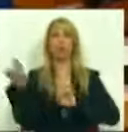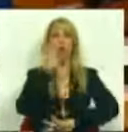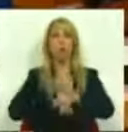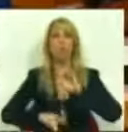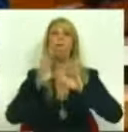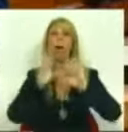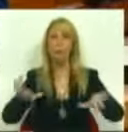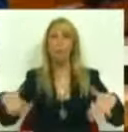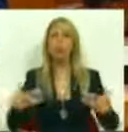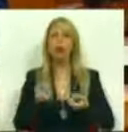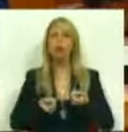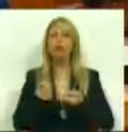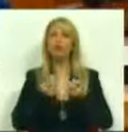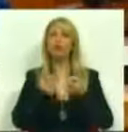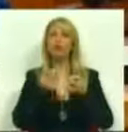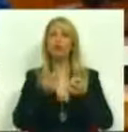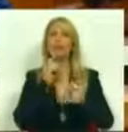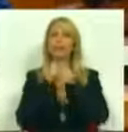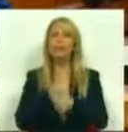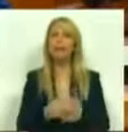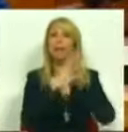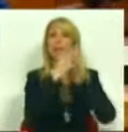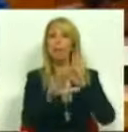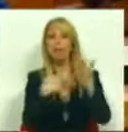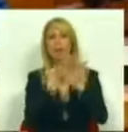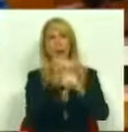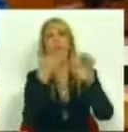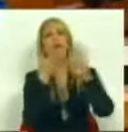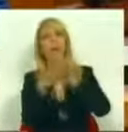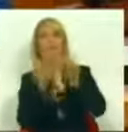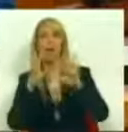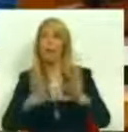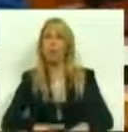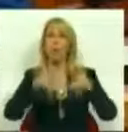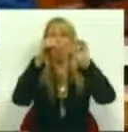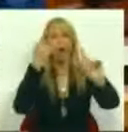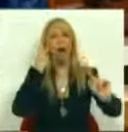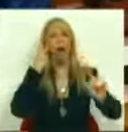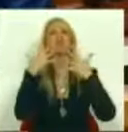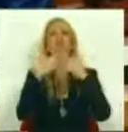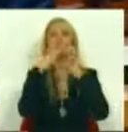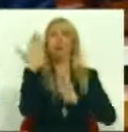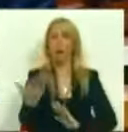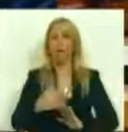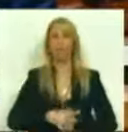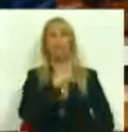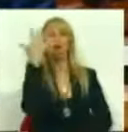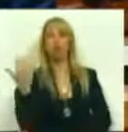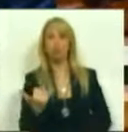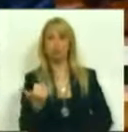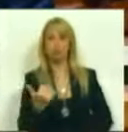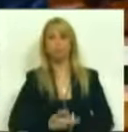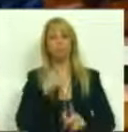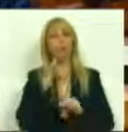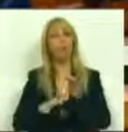cada vez mais seguir um modelo gerador de emprego e de crescimento duradouro e estrutural. E em segundo lugar, para que